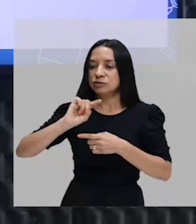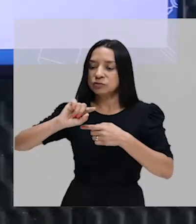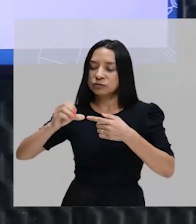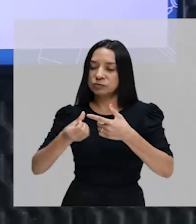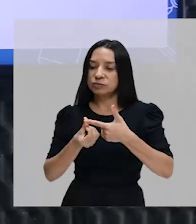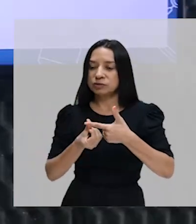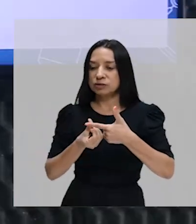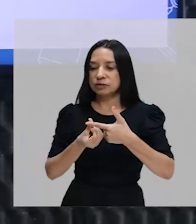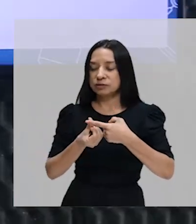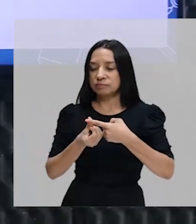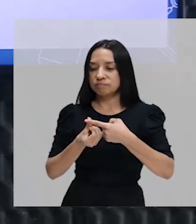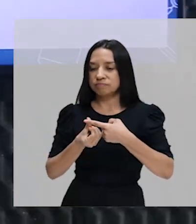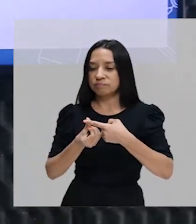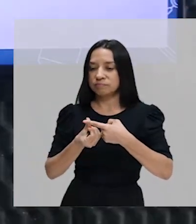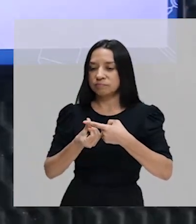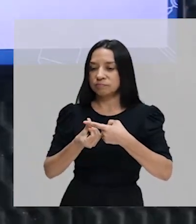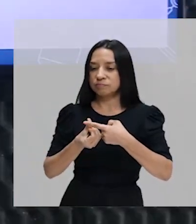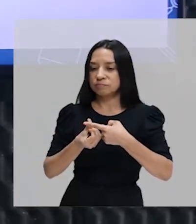resultado.